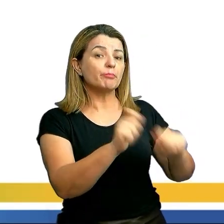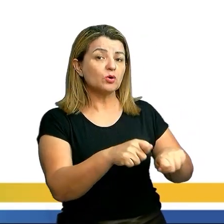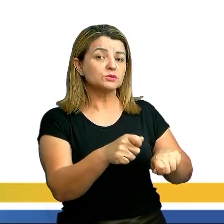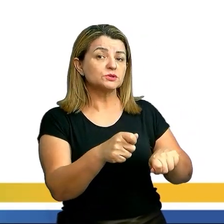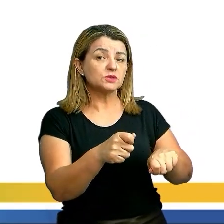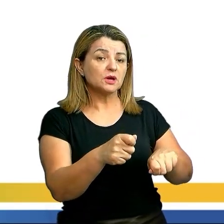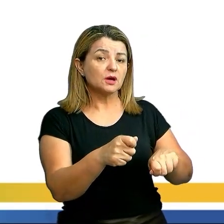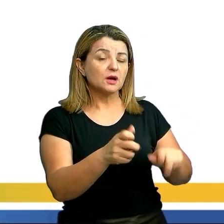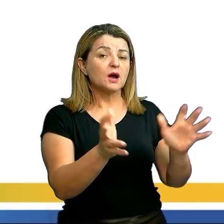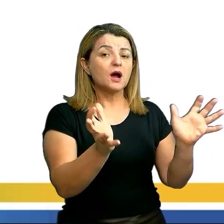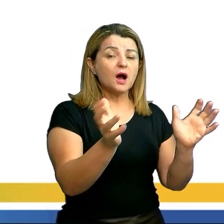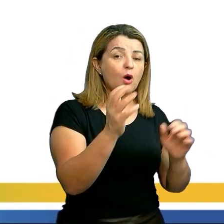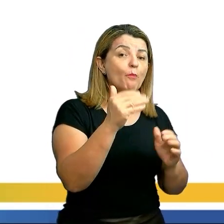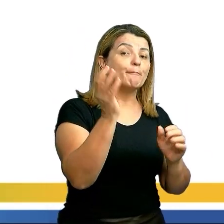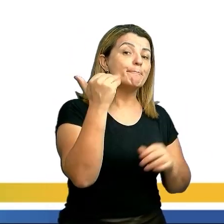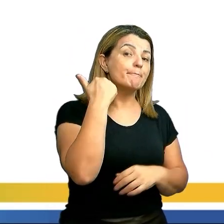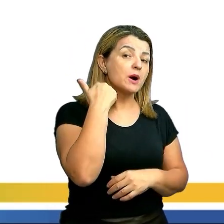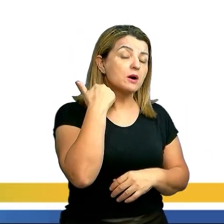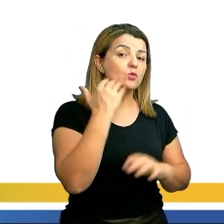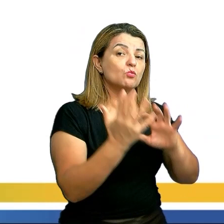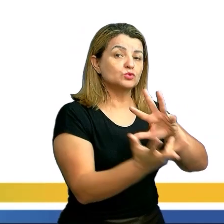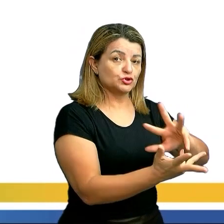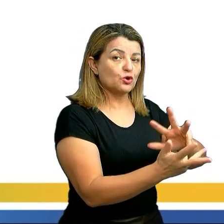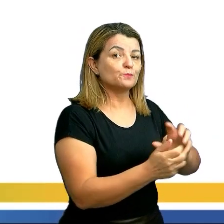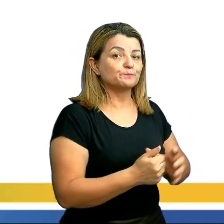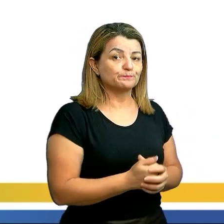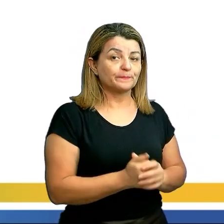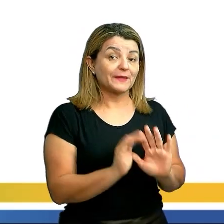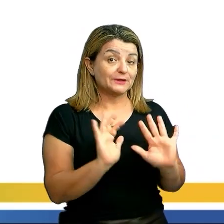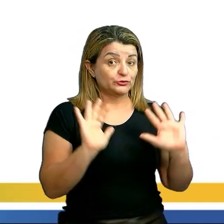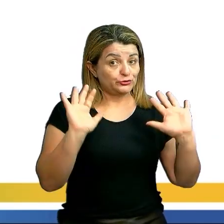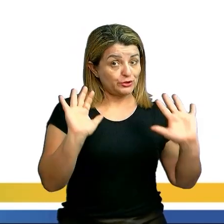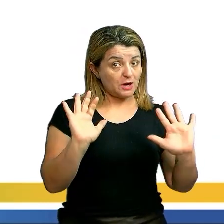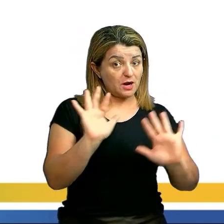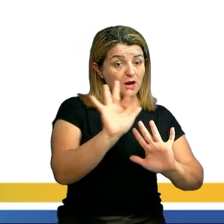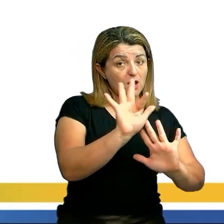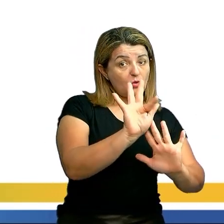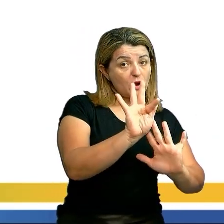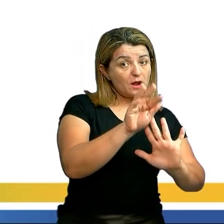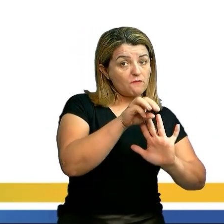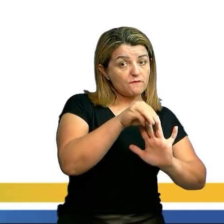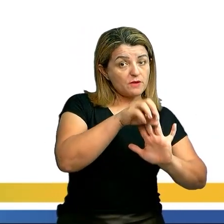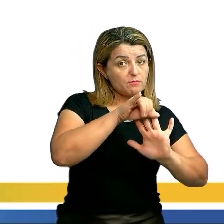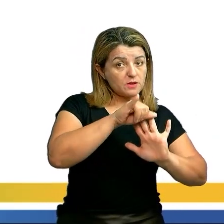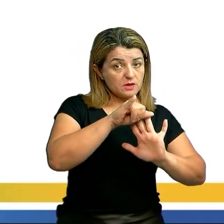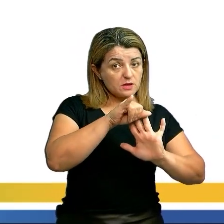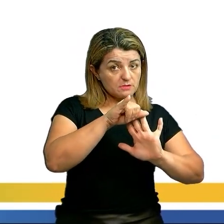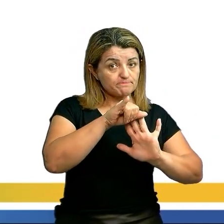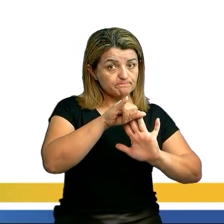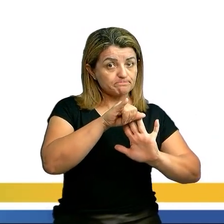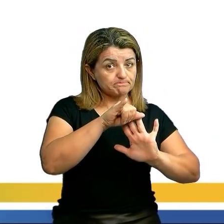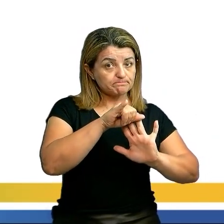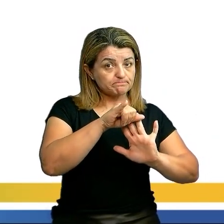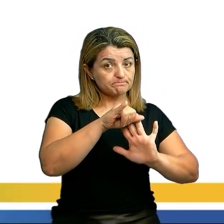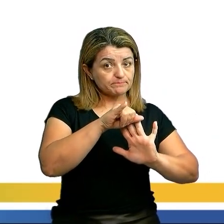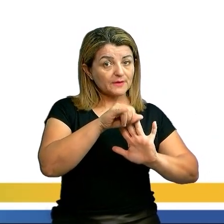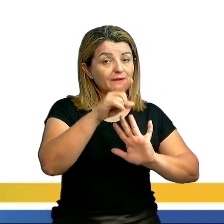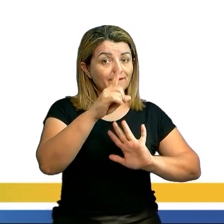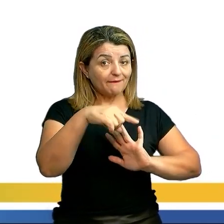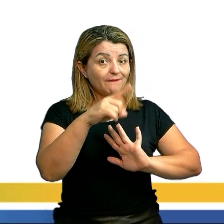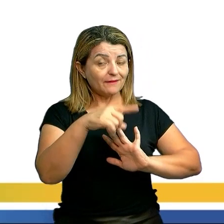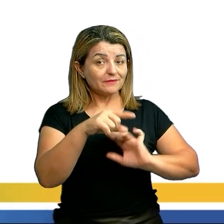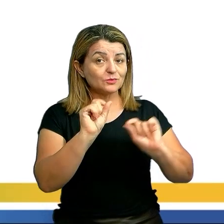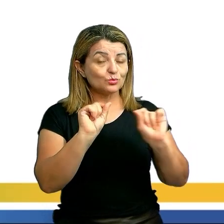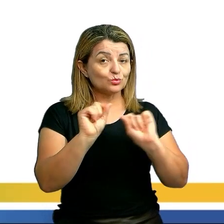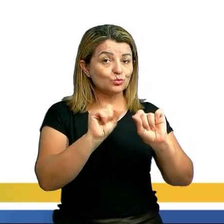por exemplo, ao Banco Mundial. Já o FMI, o Fundo Monetário Internacional, o que